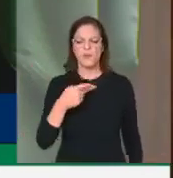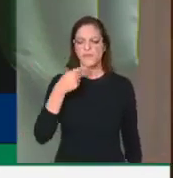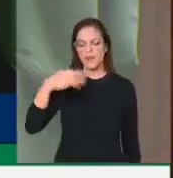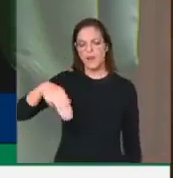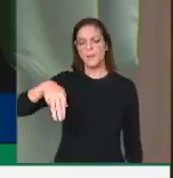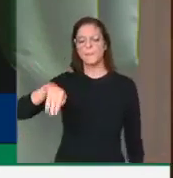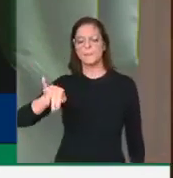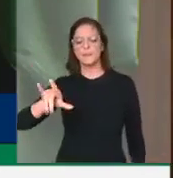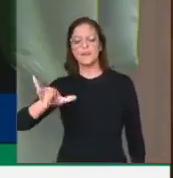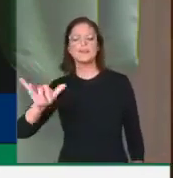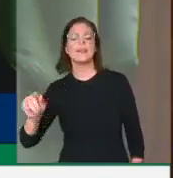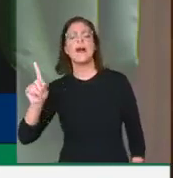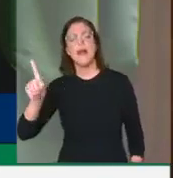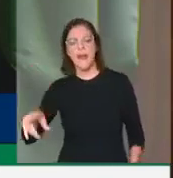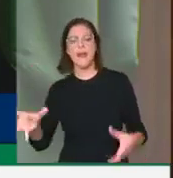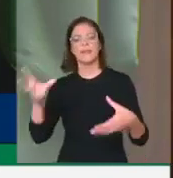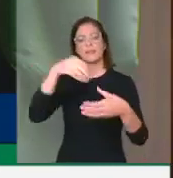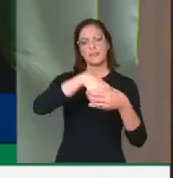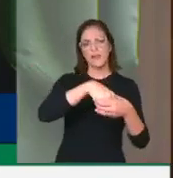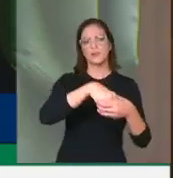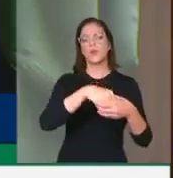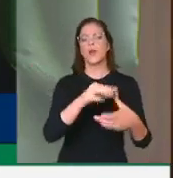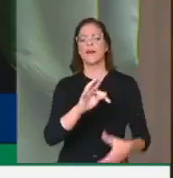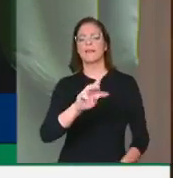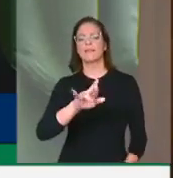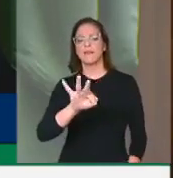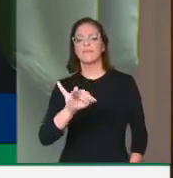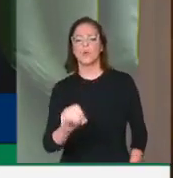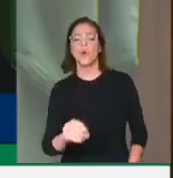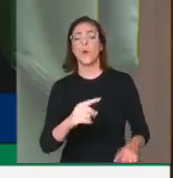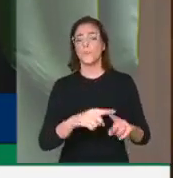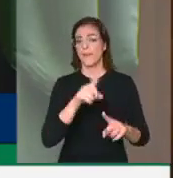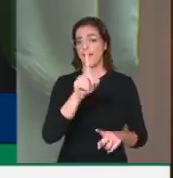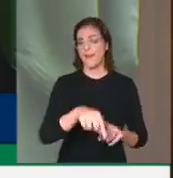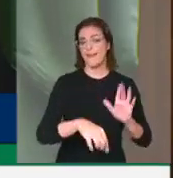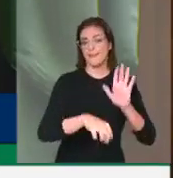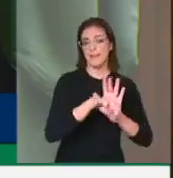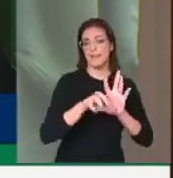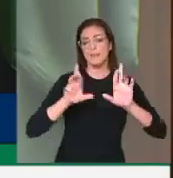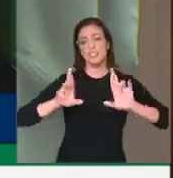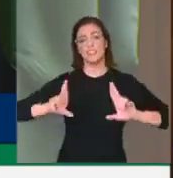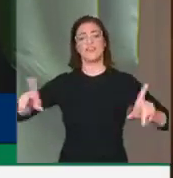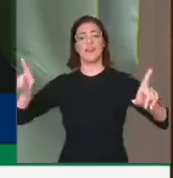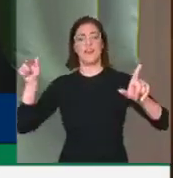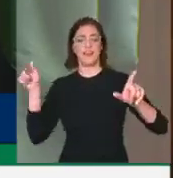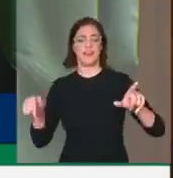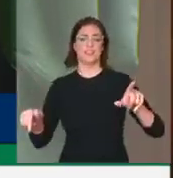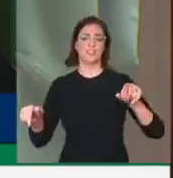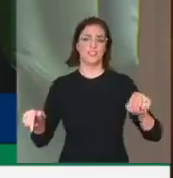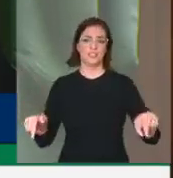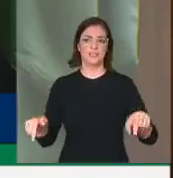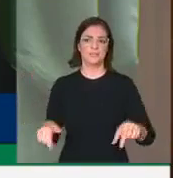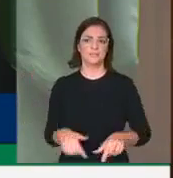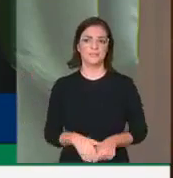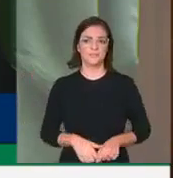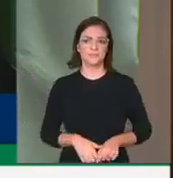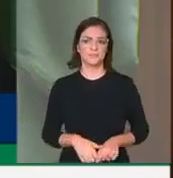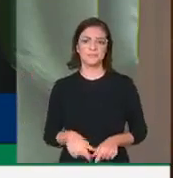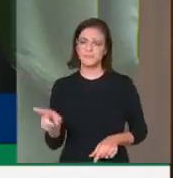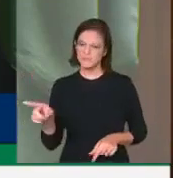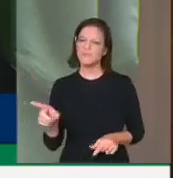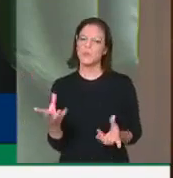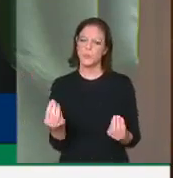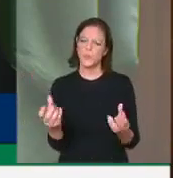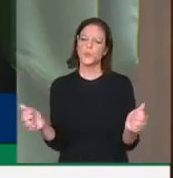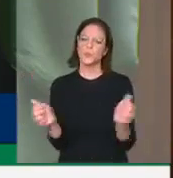é uma facção como se fosse do tráfico. Porque tráfico é um crime, milícia é outro crime, por mais que cada vez estejam mais